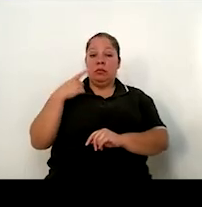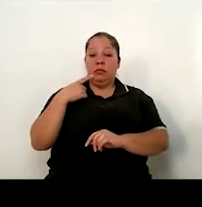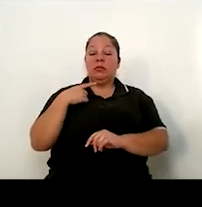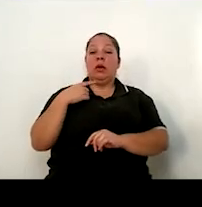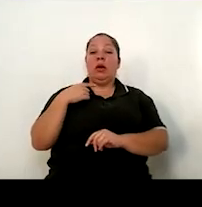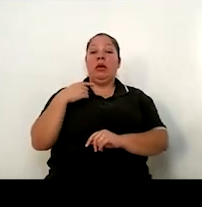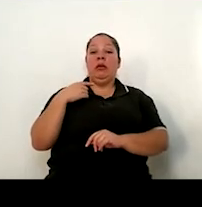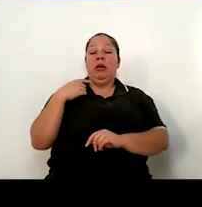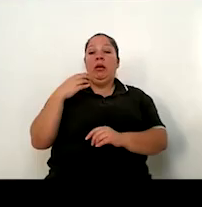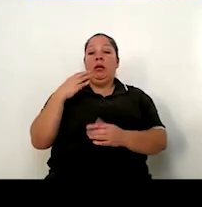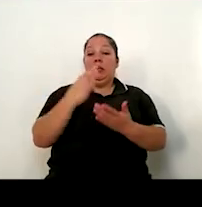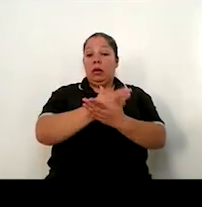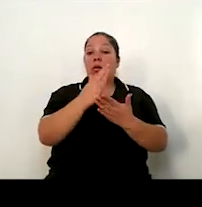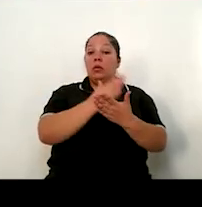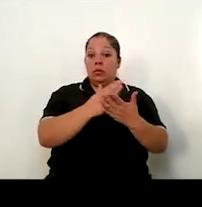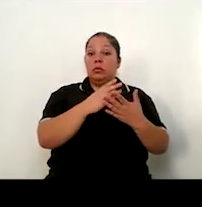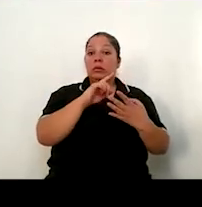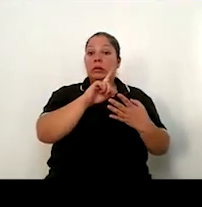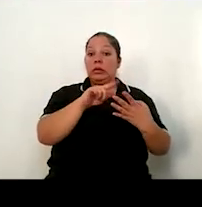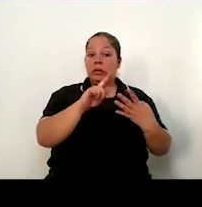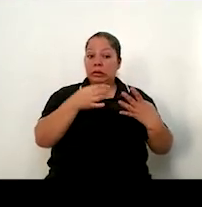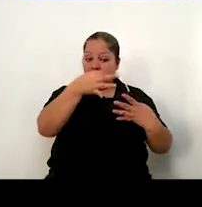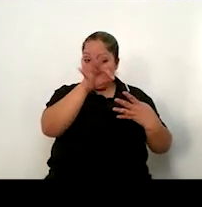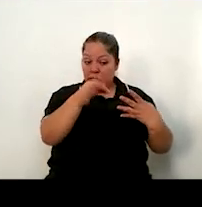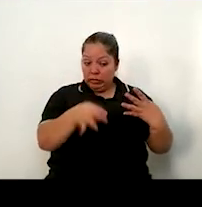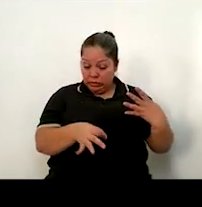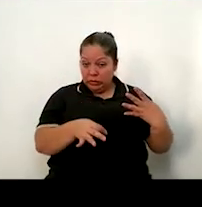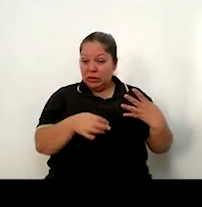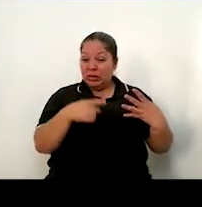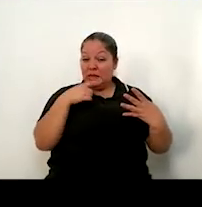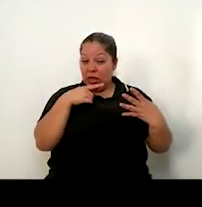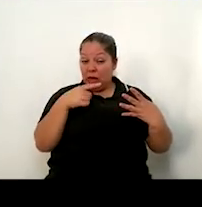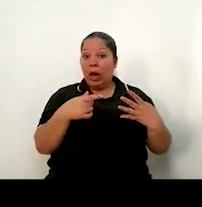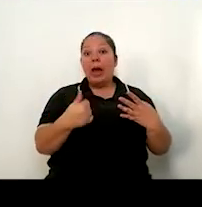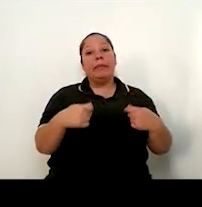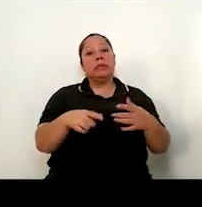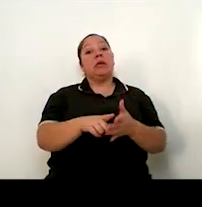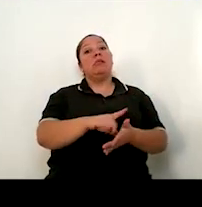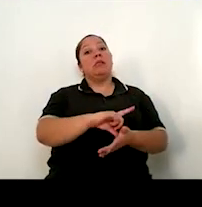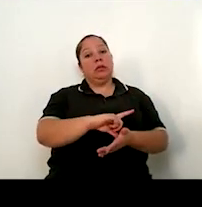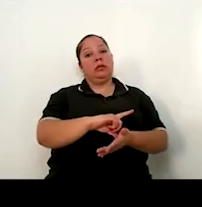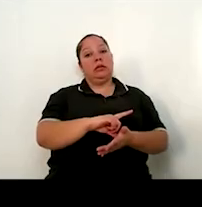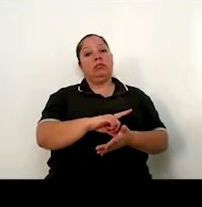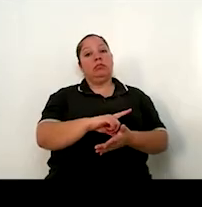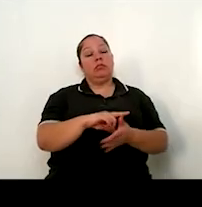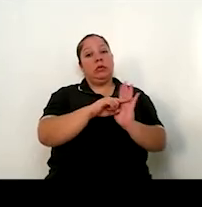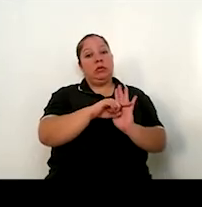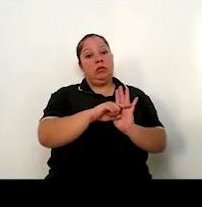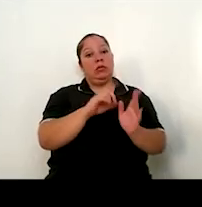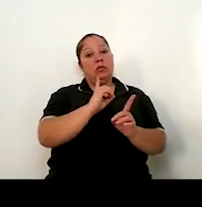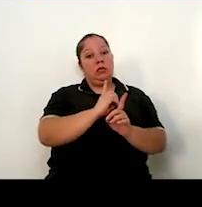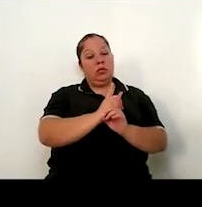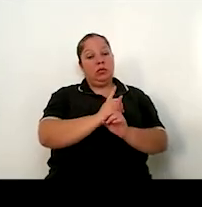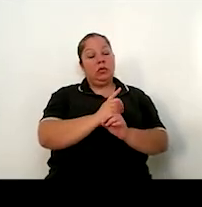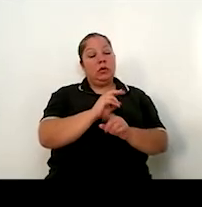elevado, ela vai começar a fazer o rastreamento antes, tá? E o controle também provavelmente vai ser com um período entre